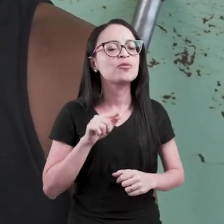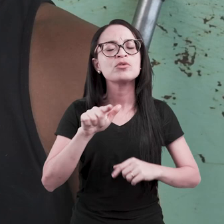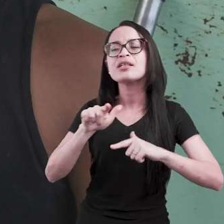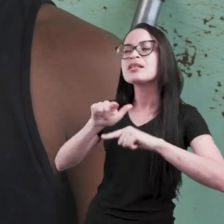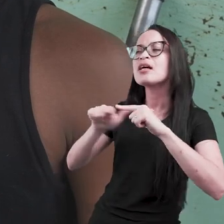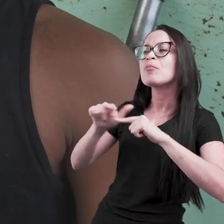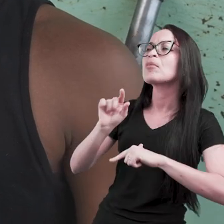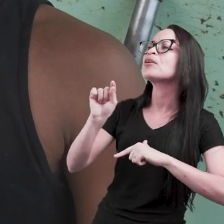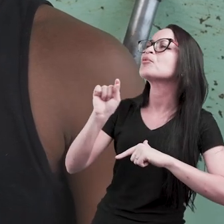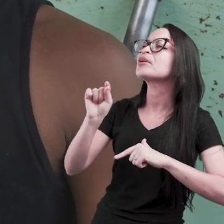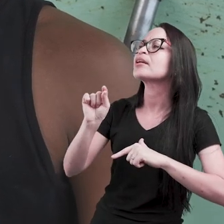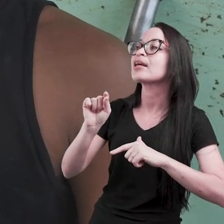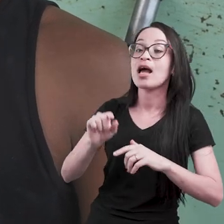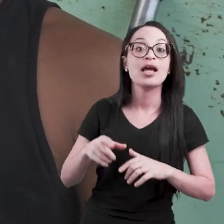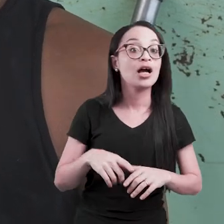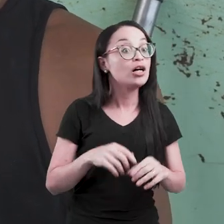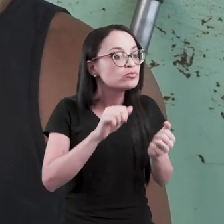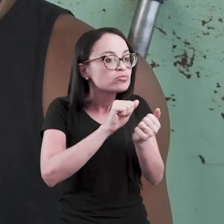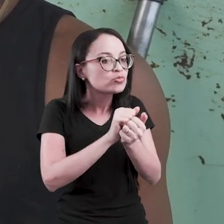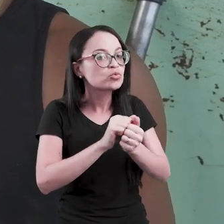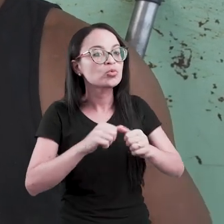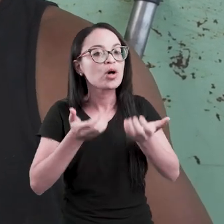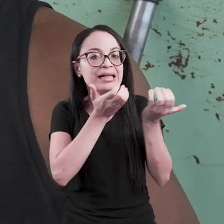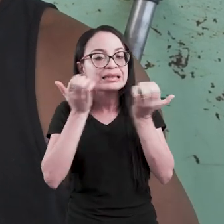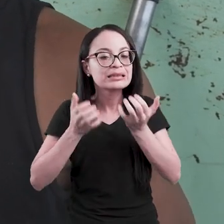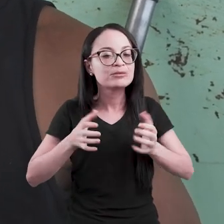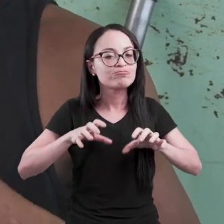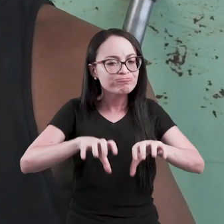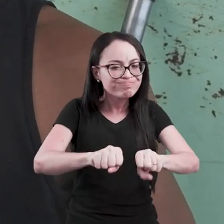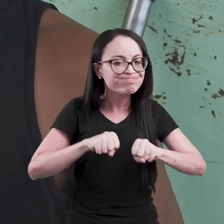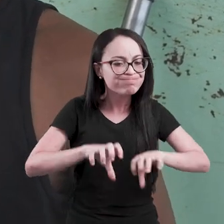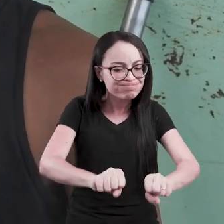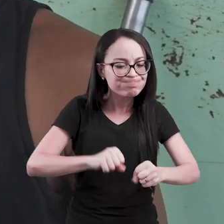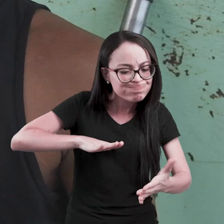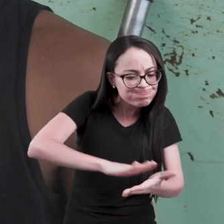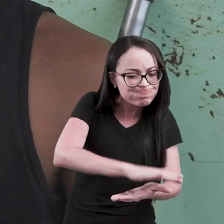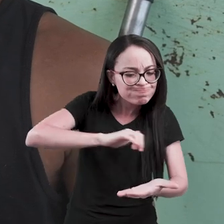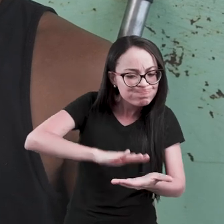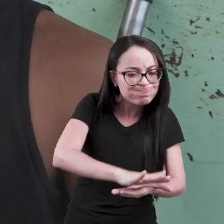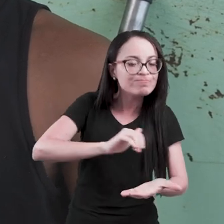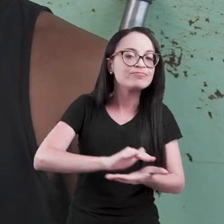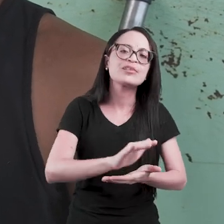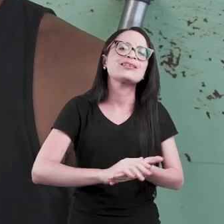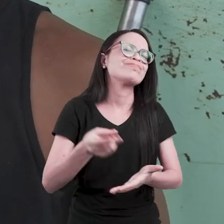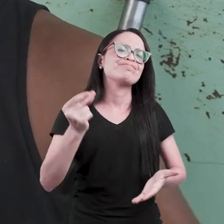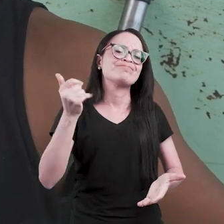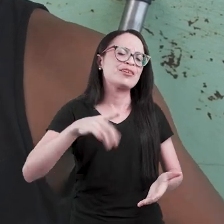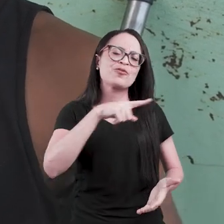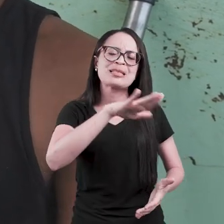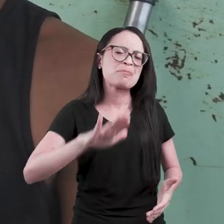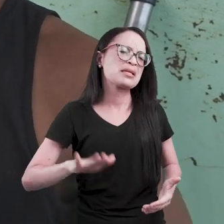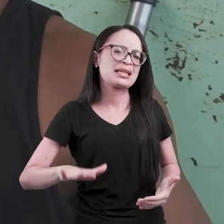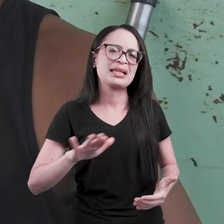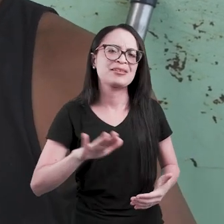que você fazia antes era o quê? Moía milho lá com vocês, lá na manual, lá na mão, lá na casa de vocês. Porque eu tenho tempo, quando vocês